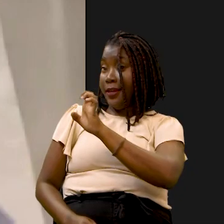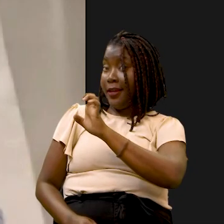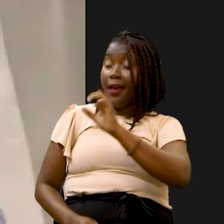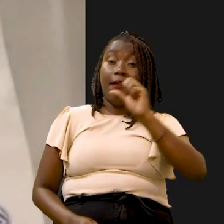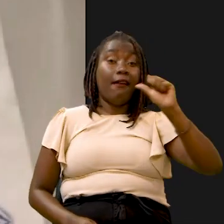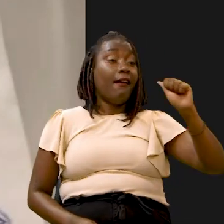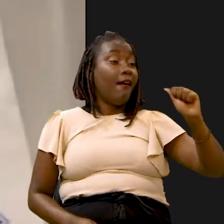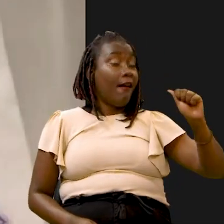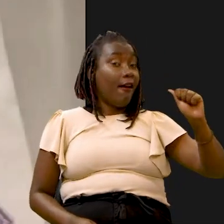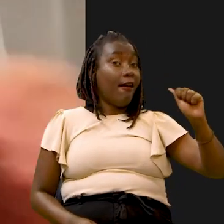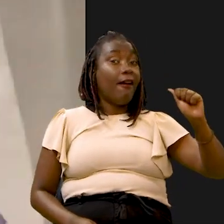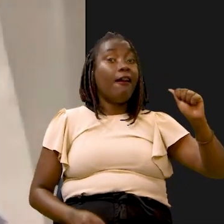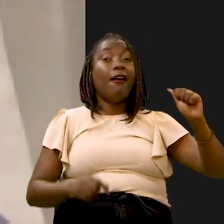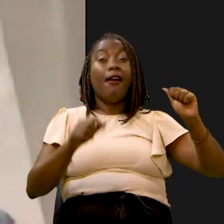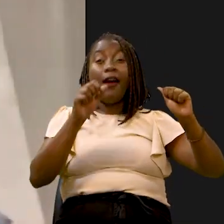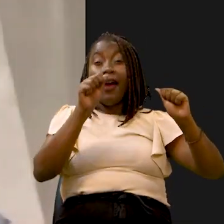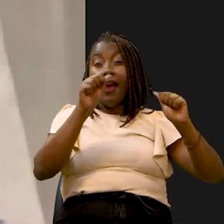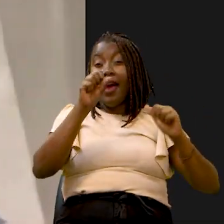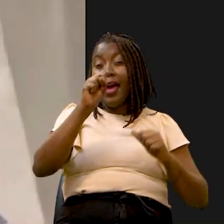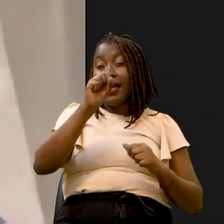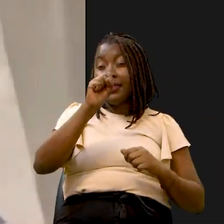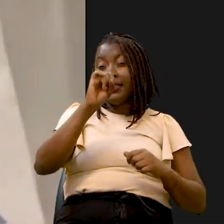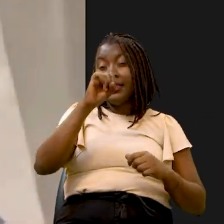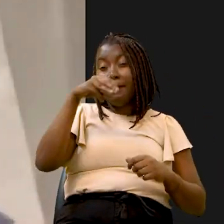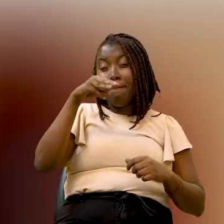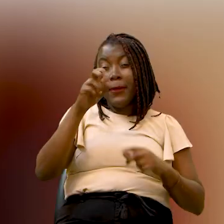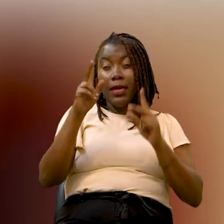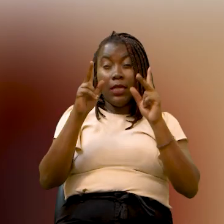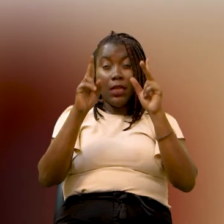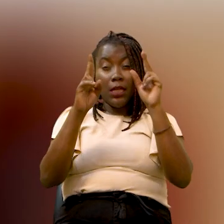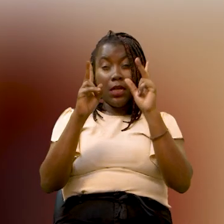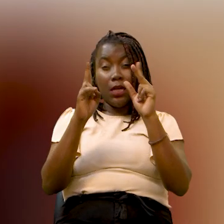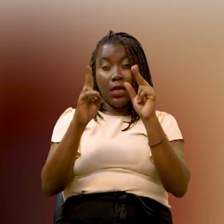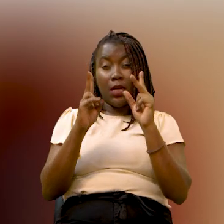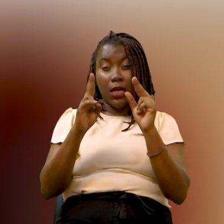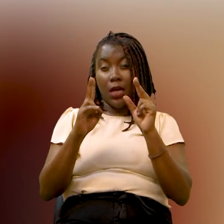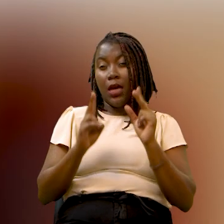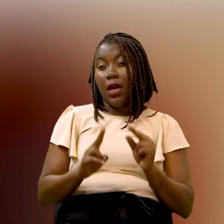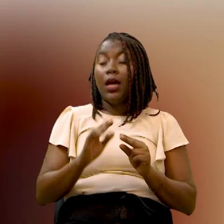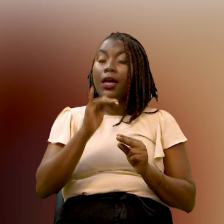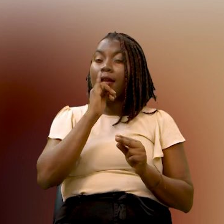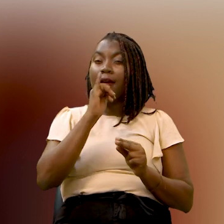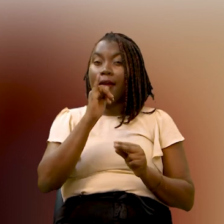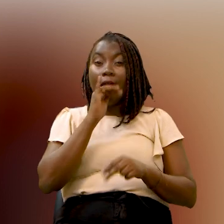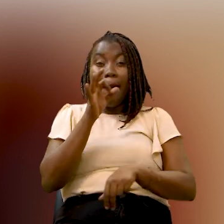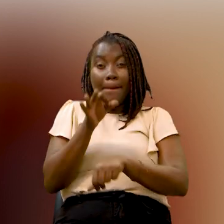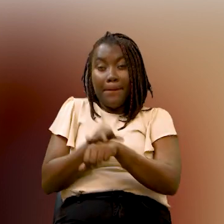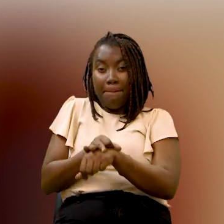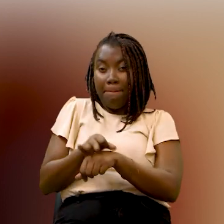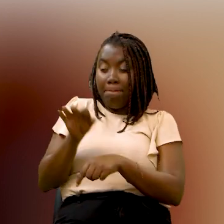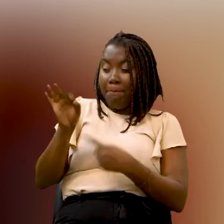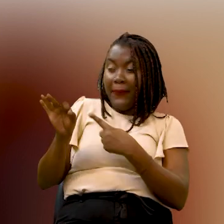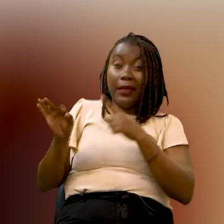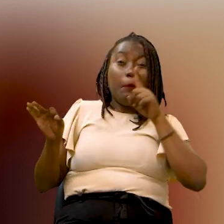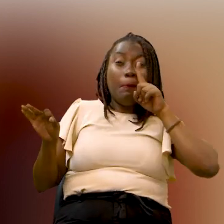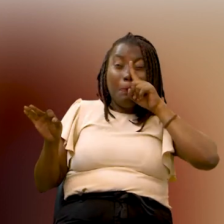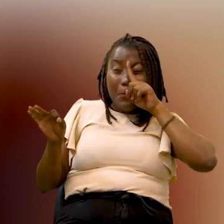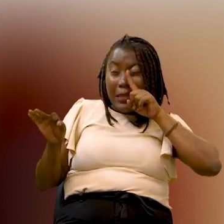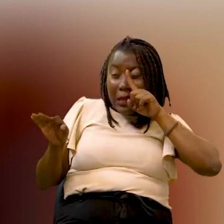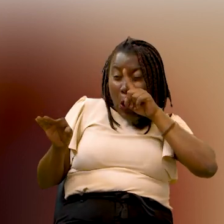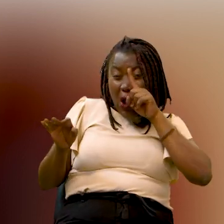C, D e E. O A é de assimetria. O que quer dizer isso? Que, em geral, a